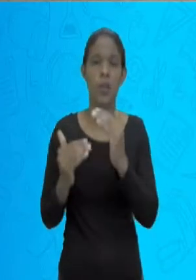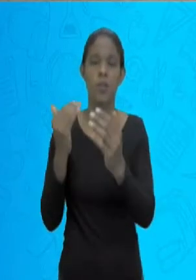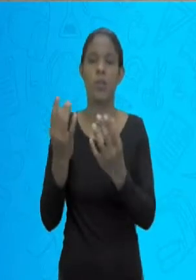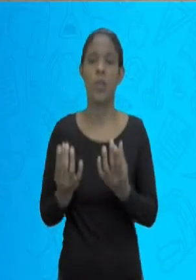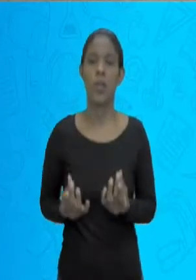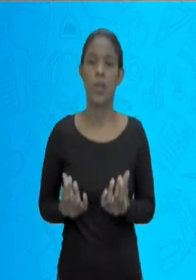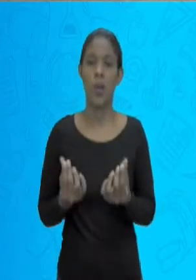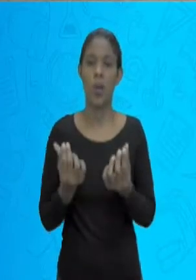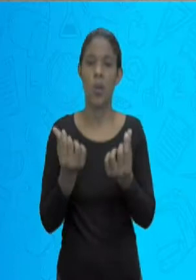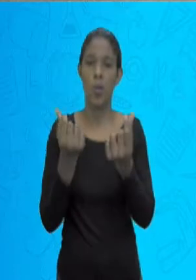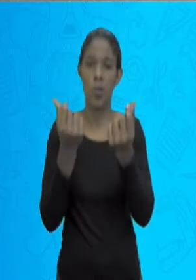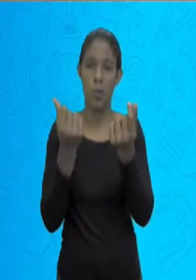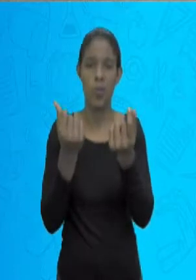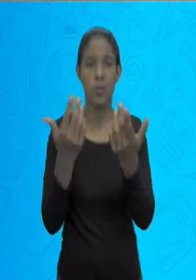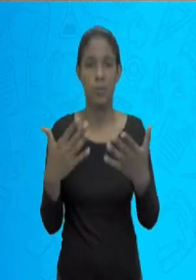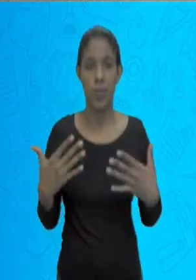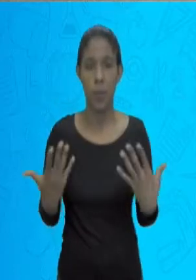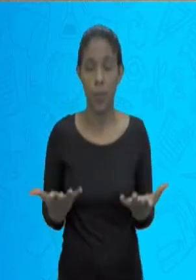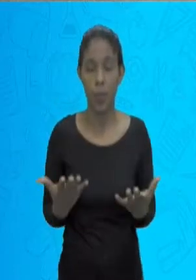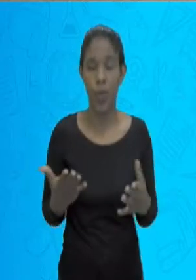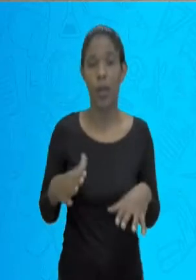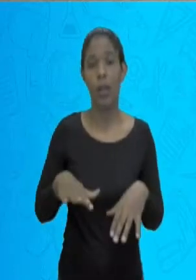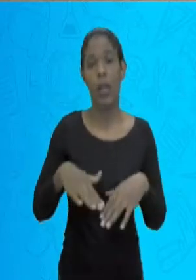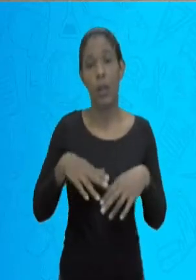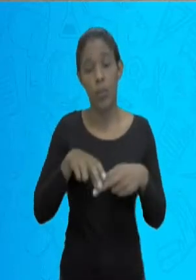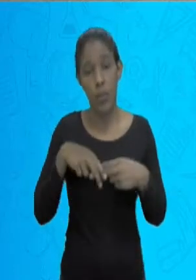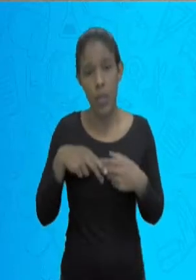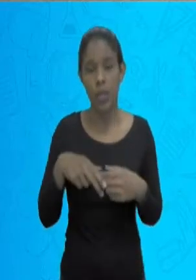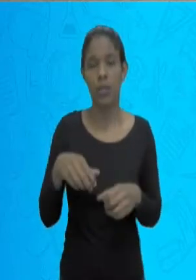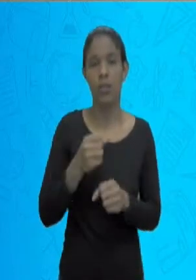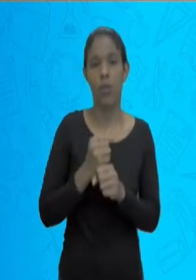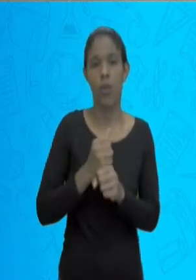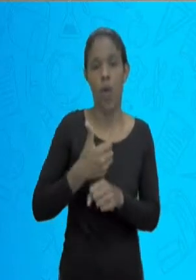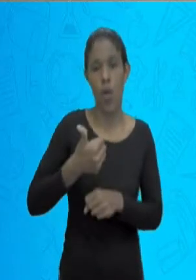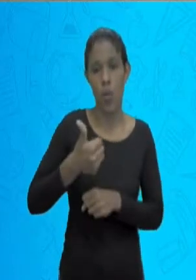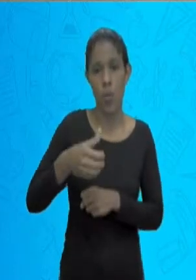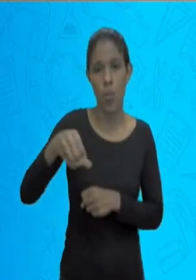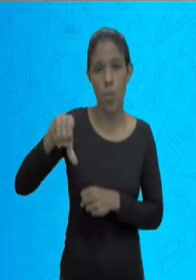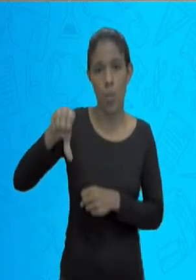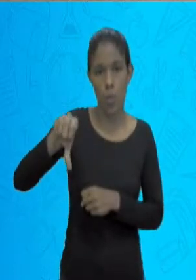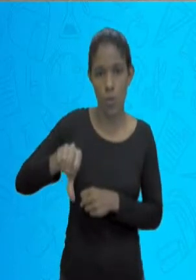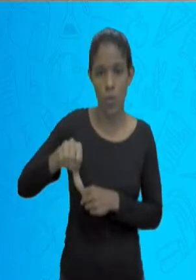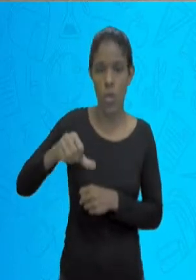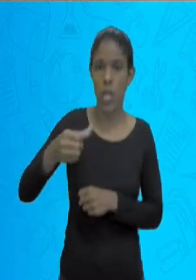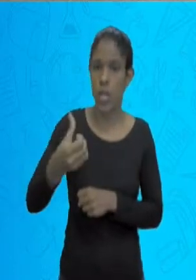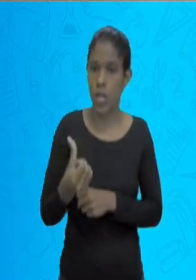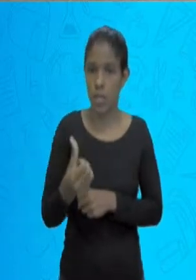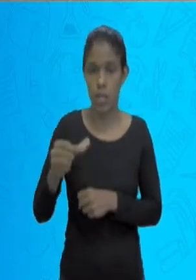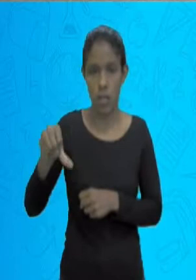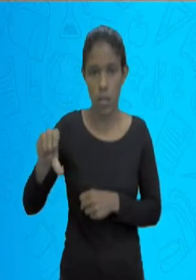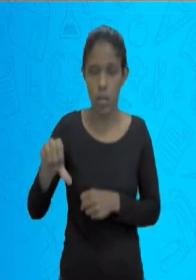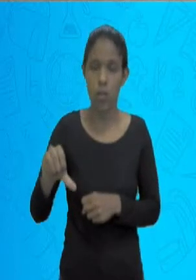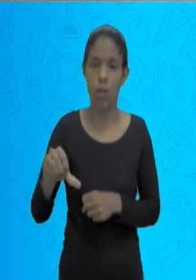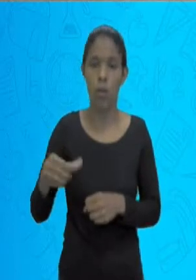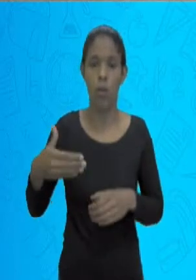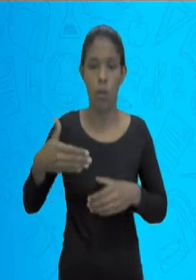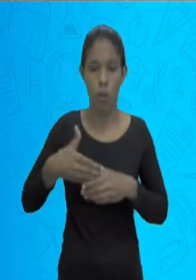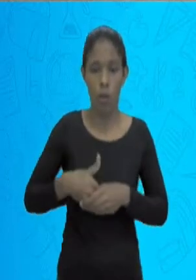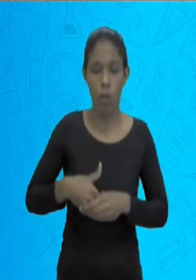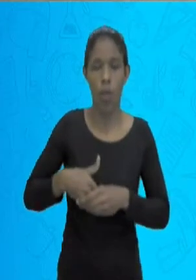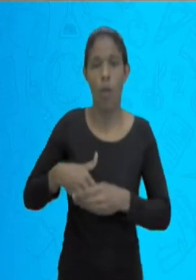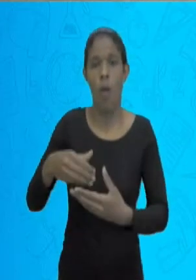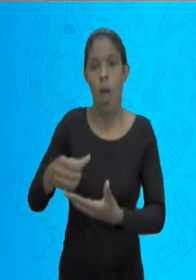em 1799, Bonaparte teve o apoio político necessário para derrubar o diretório